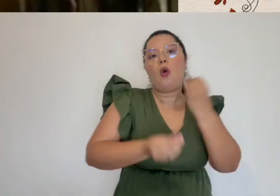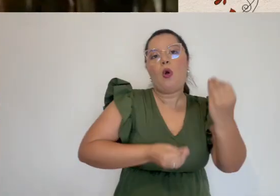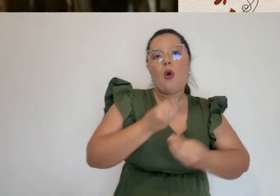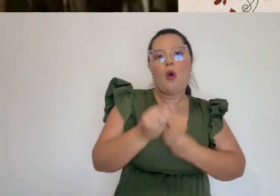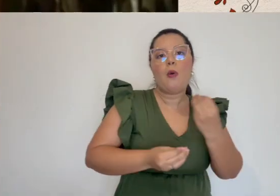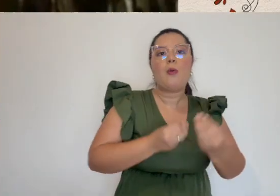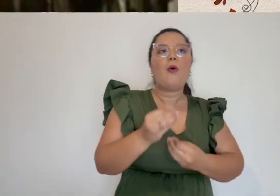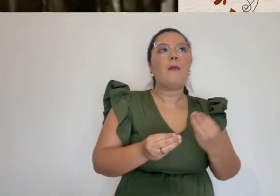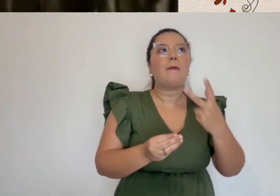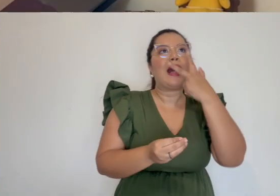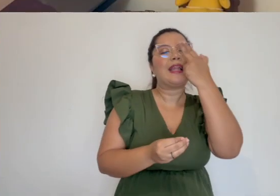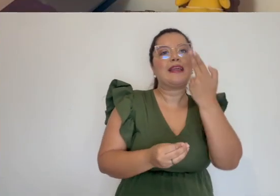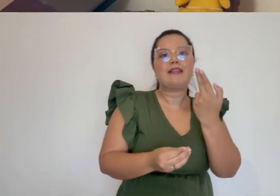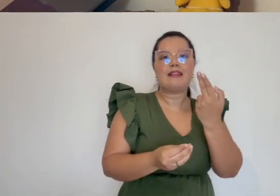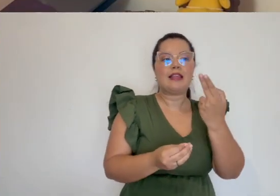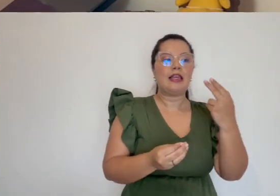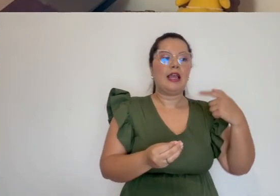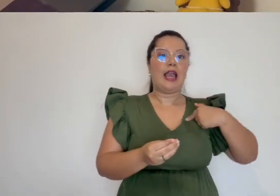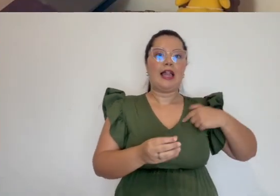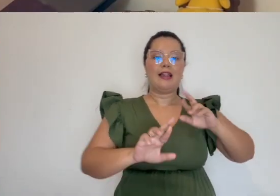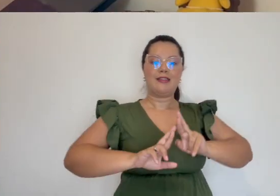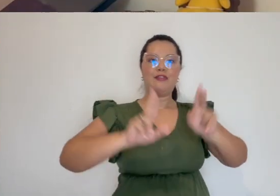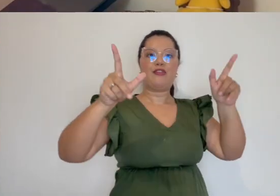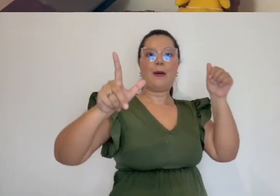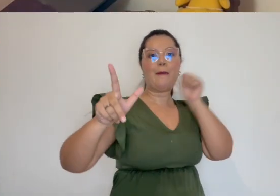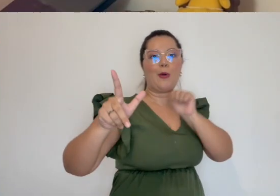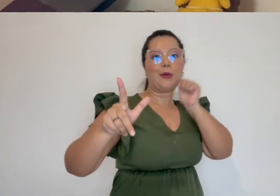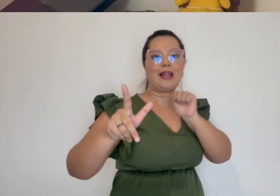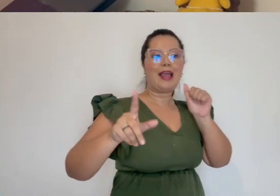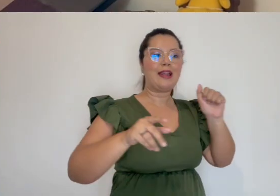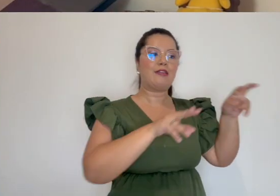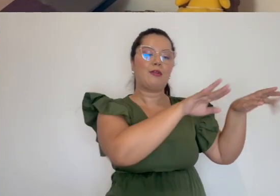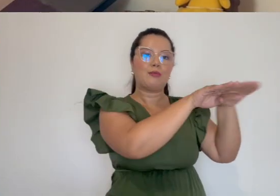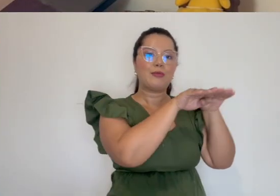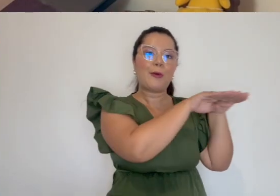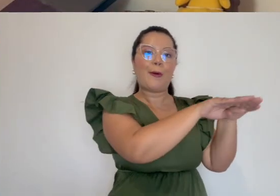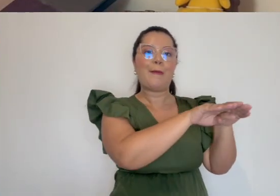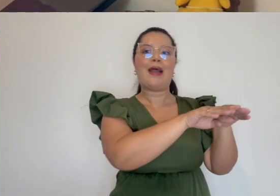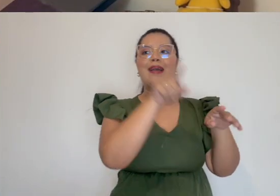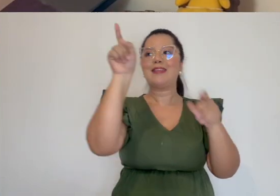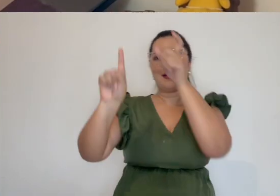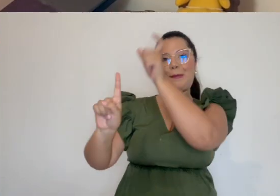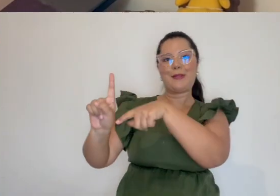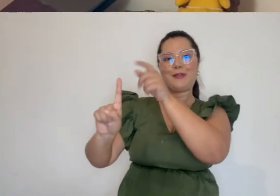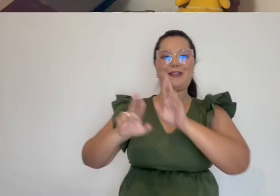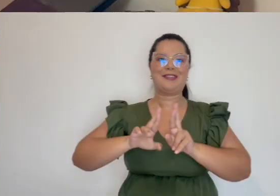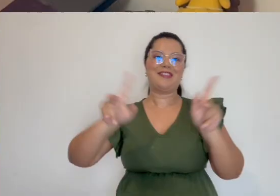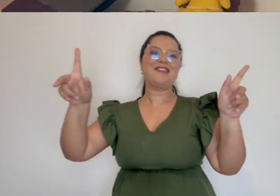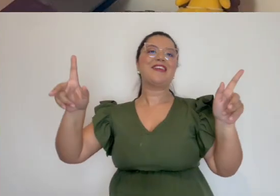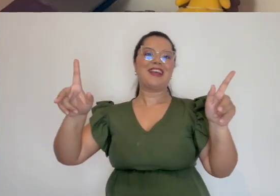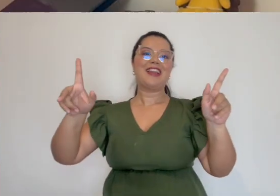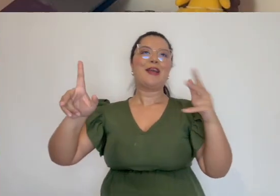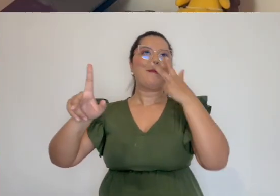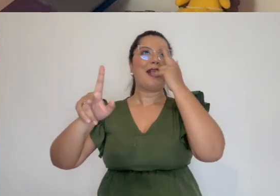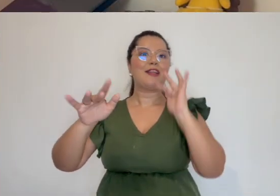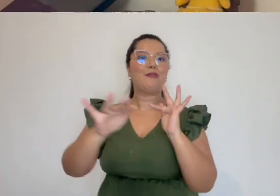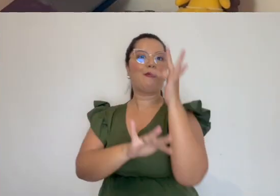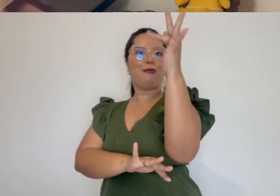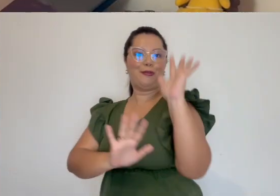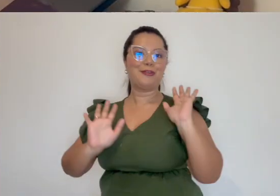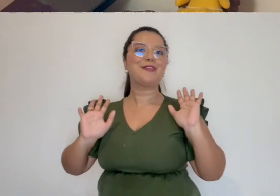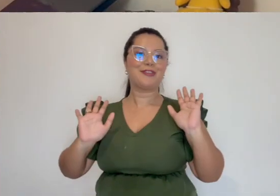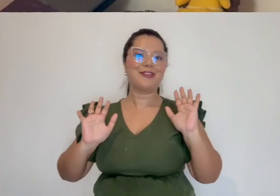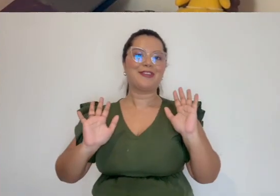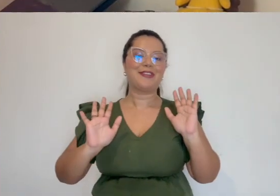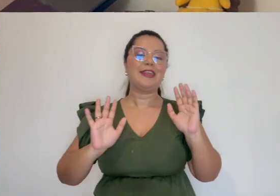como ela era muito à frente do seu tempo. Isso é uma característica de romances históricos. Em geral, os personagens costumam ser bem à frente do tempo, e é por